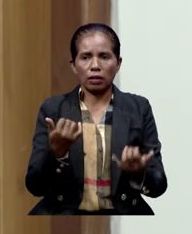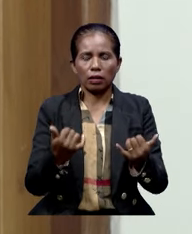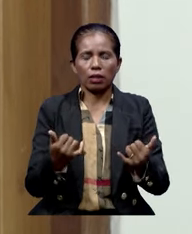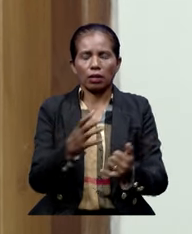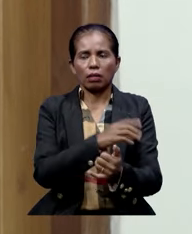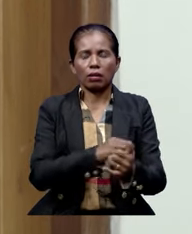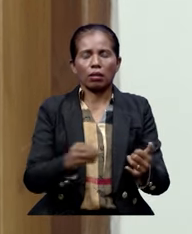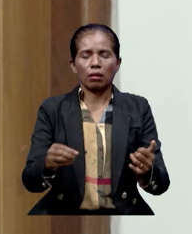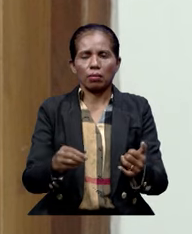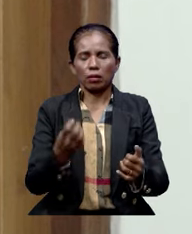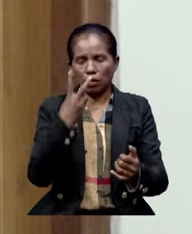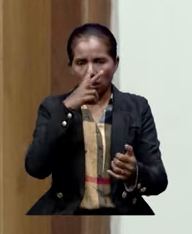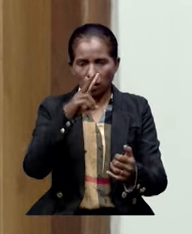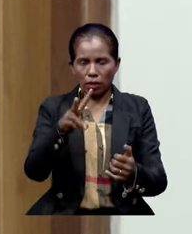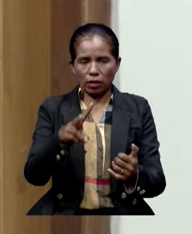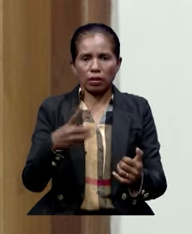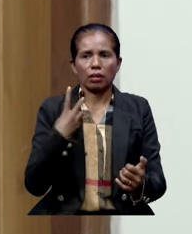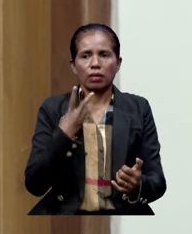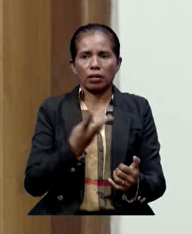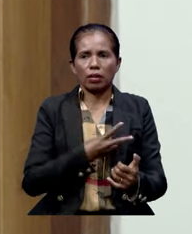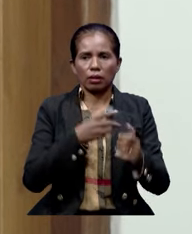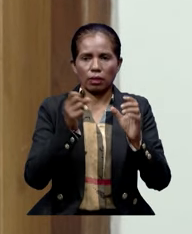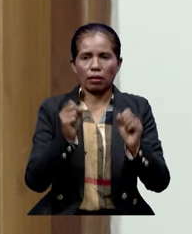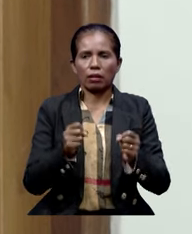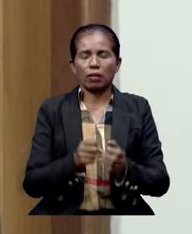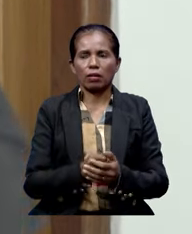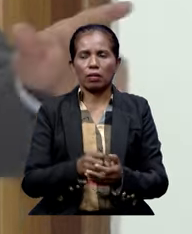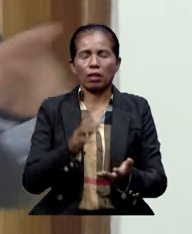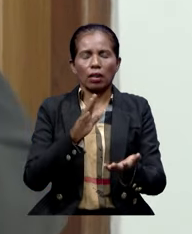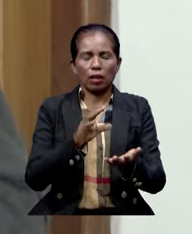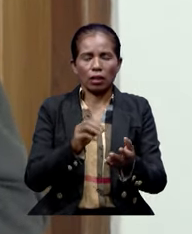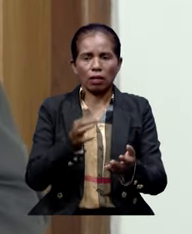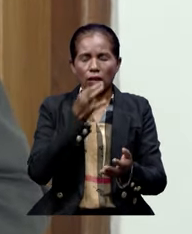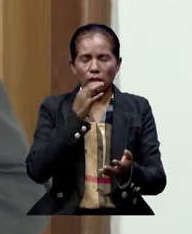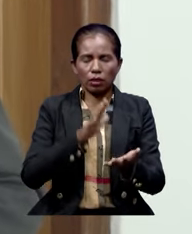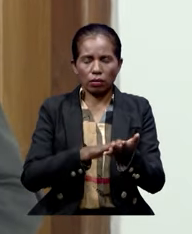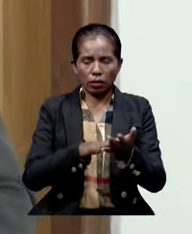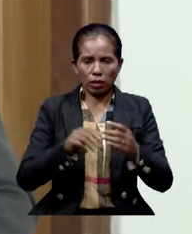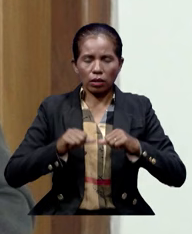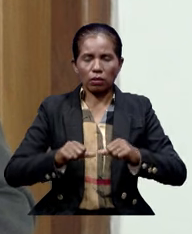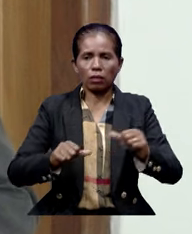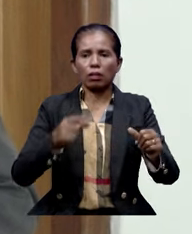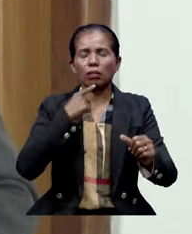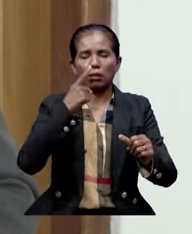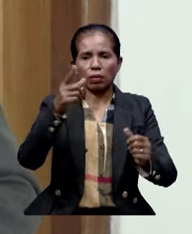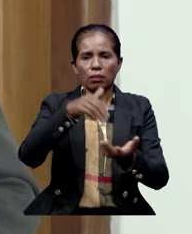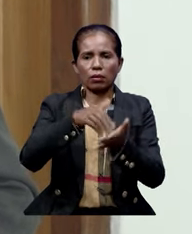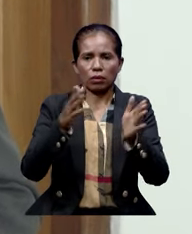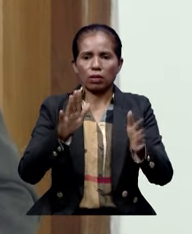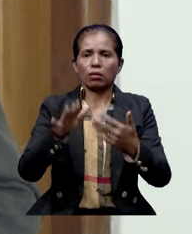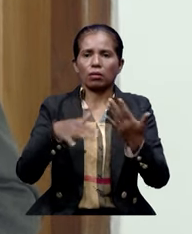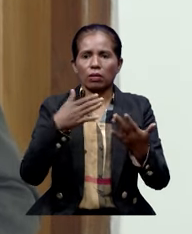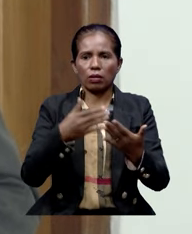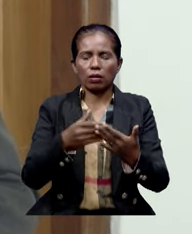Mainé, a partir de Irané, merenda escolar não tem que lá, informa a autoridade.